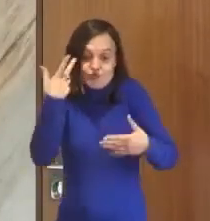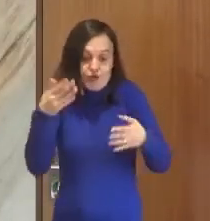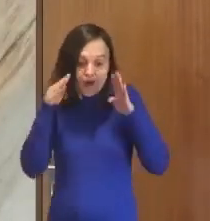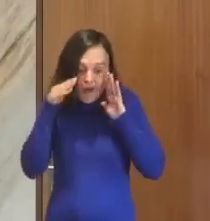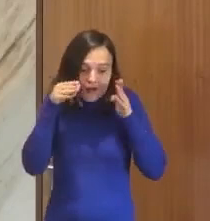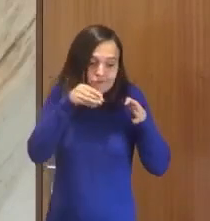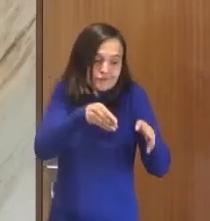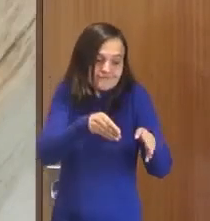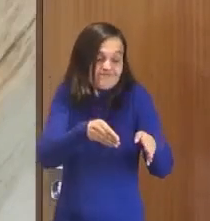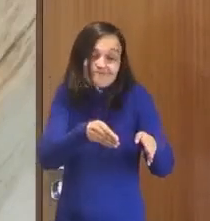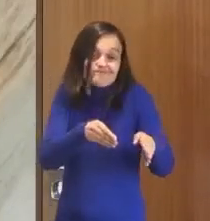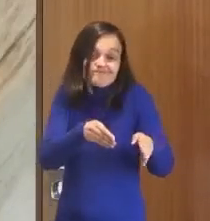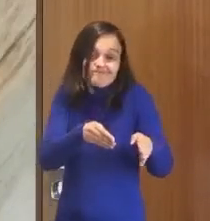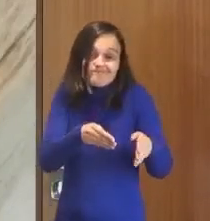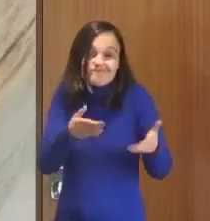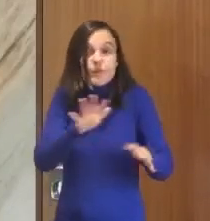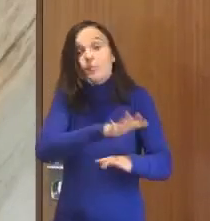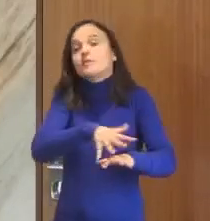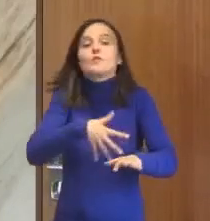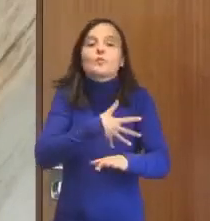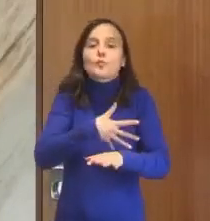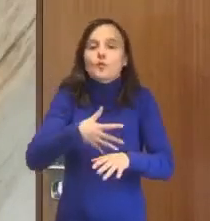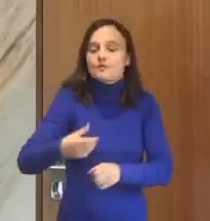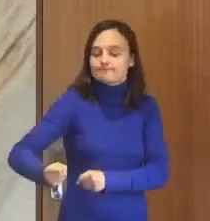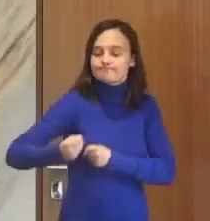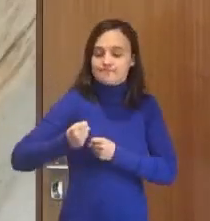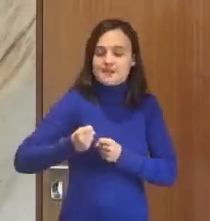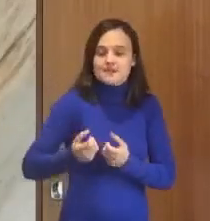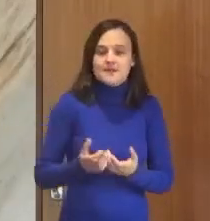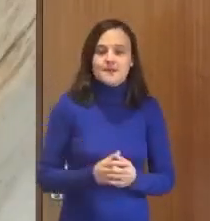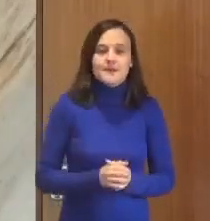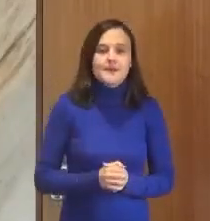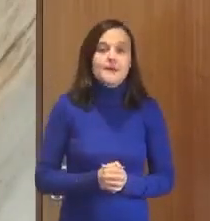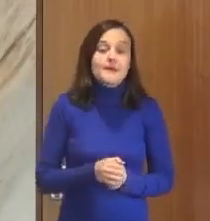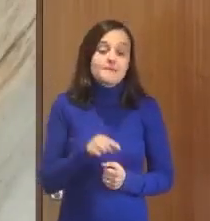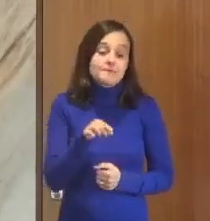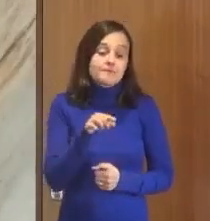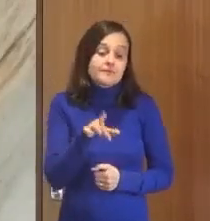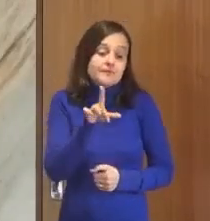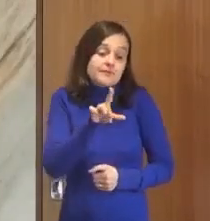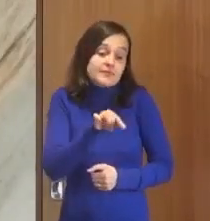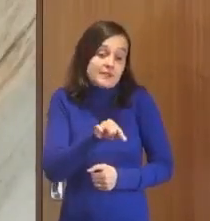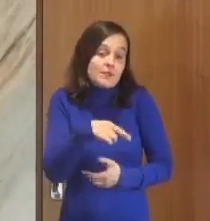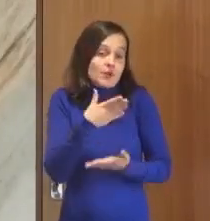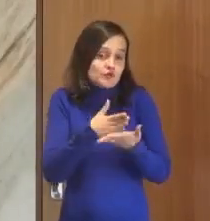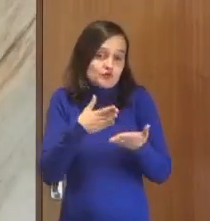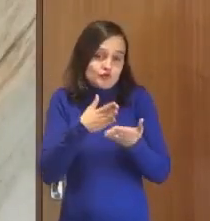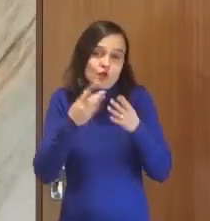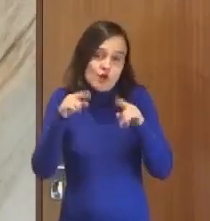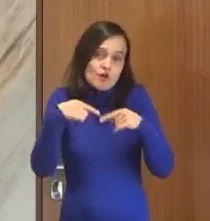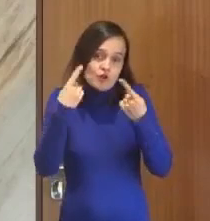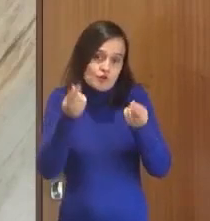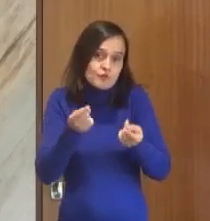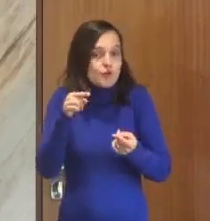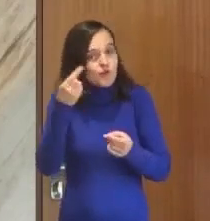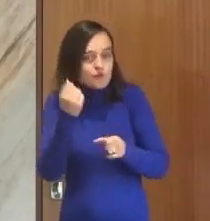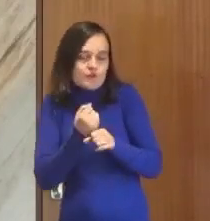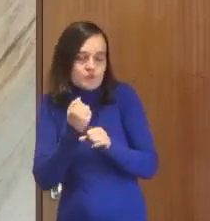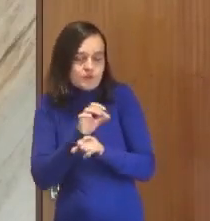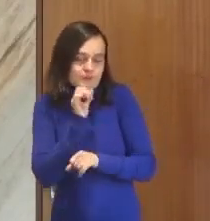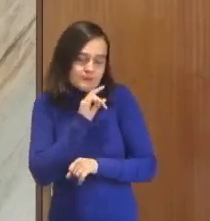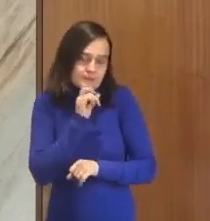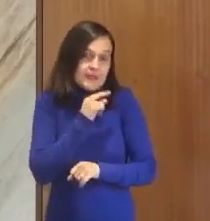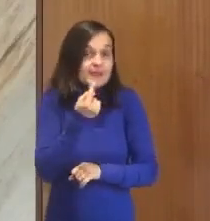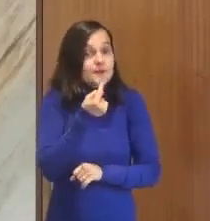vocacionado para poemas heroicos, poemas épicos. Isso também se poderia depois estudar num outro trabalho